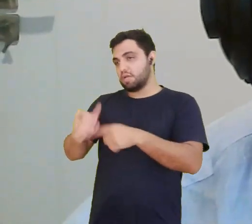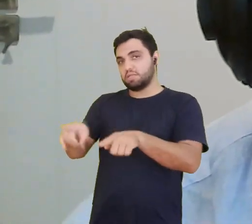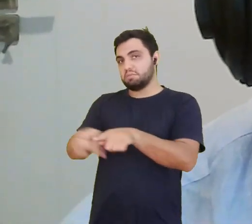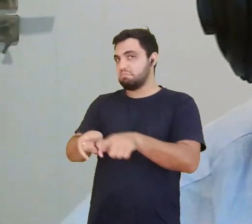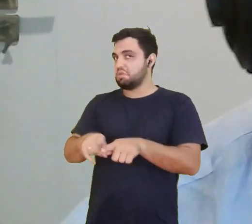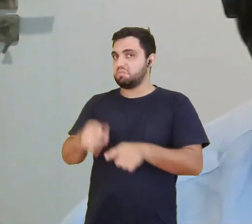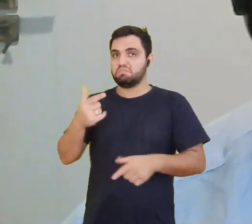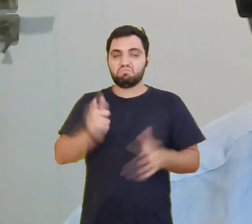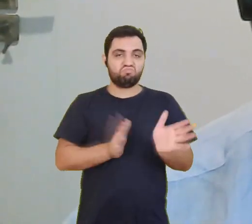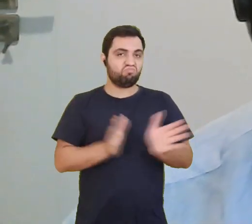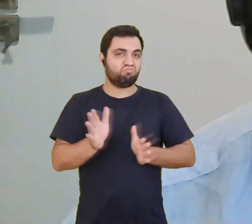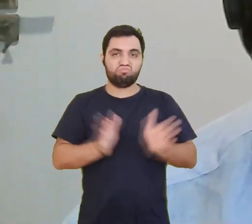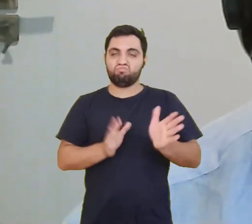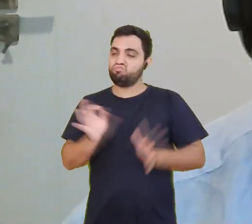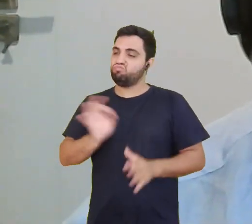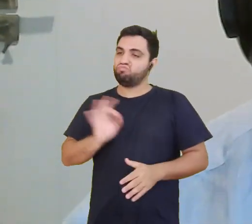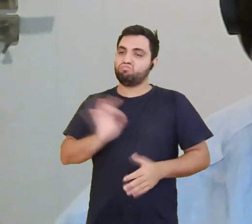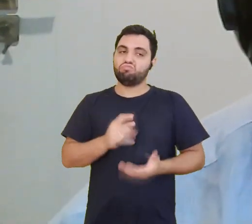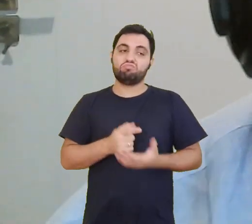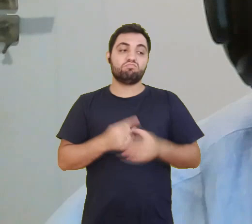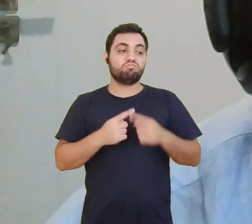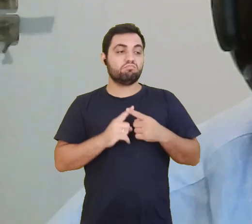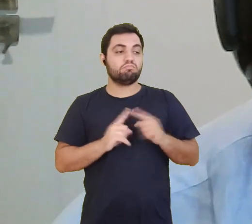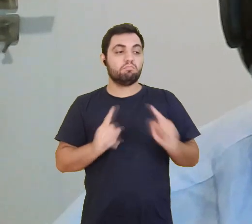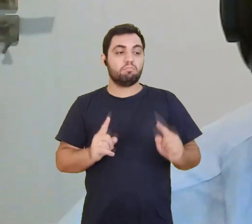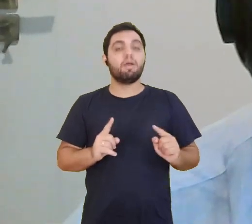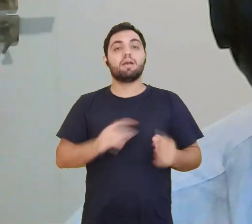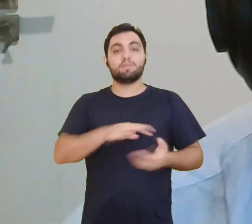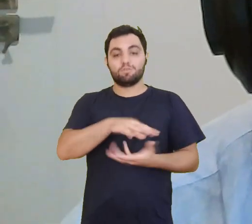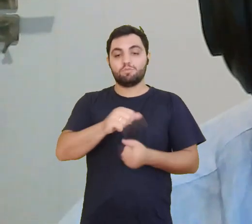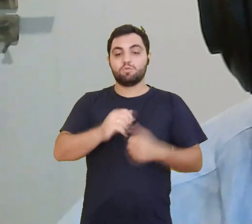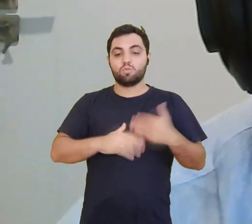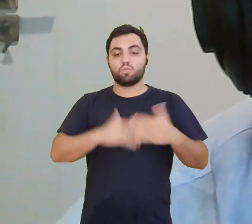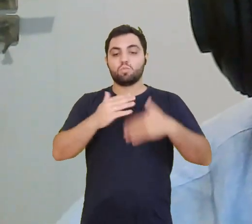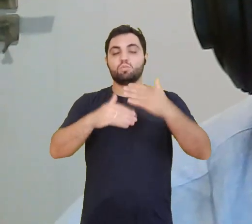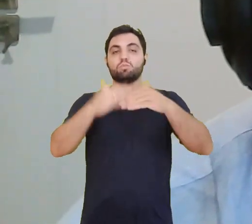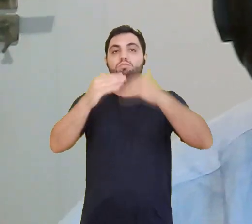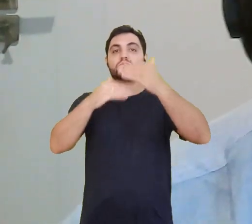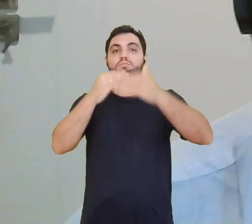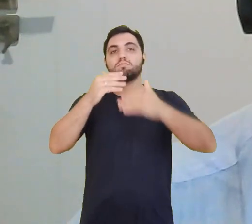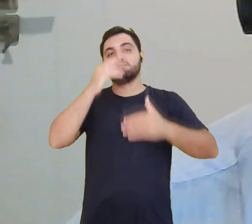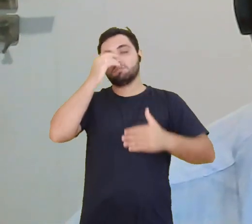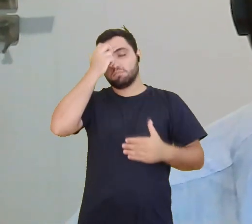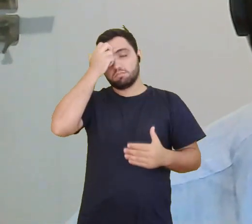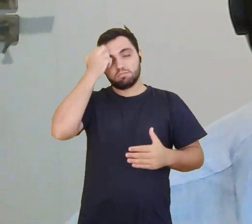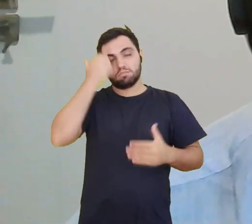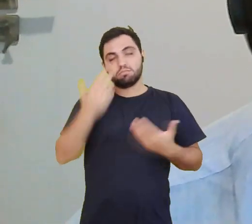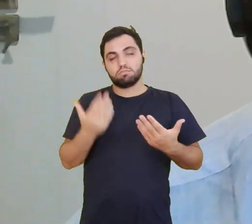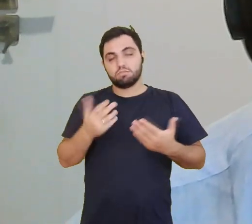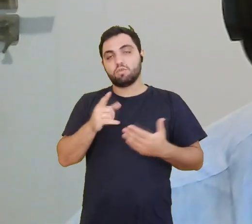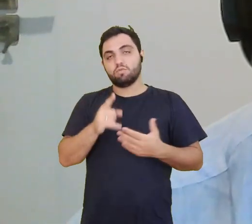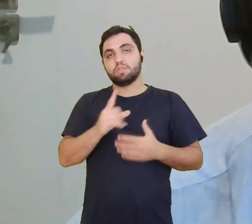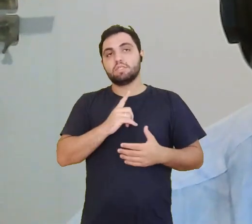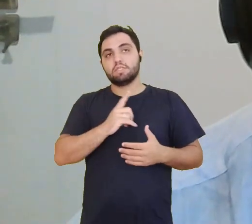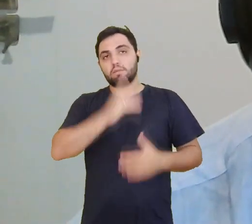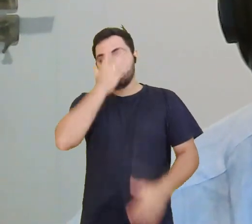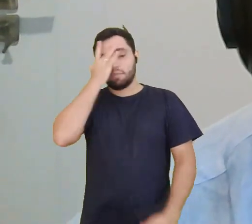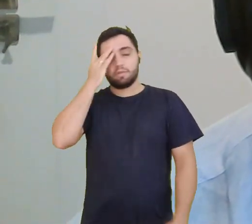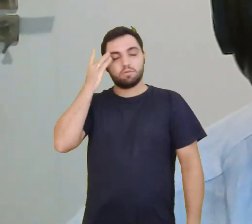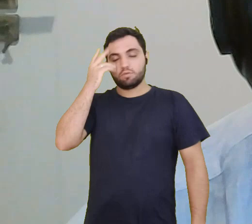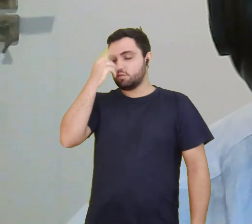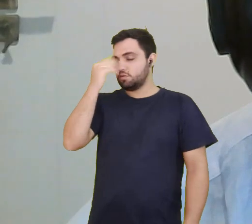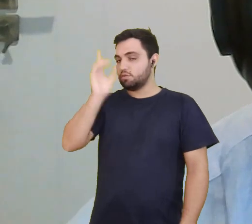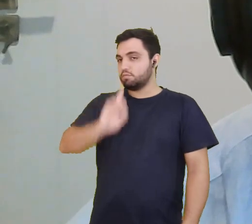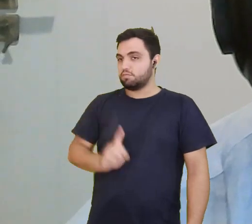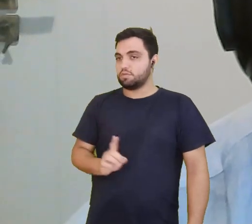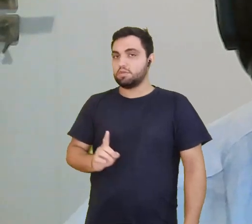acessibilidade, não, tá? Mas o mundo vai evoluindo, que provavelmente, na medida em que você tenha pessoas com deficiência visual